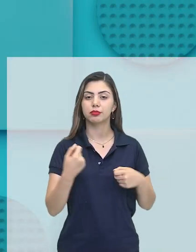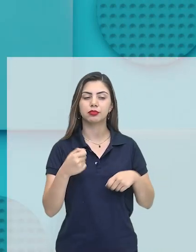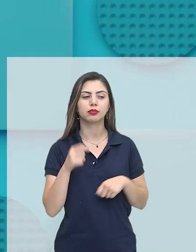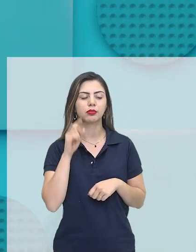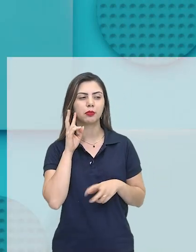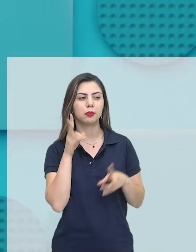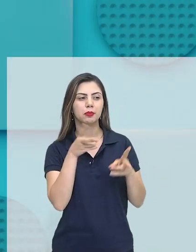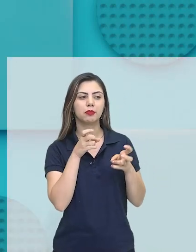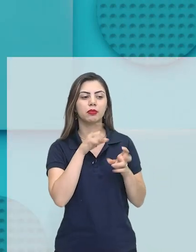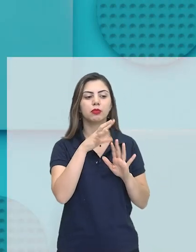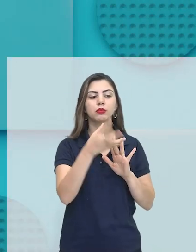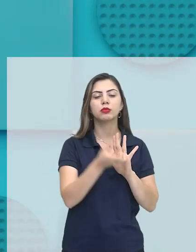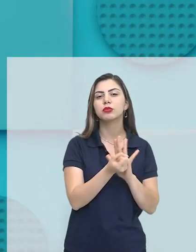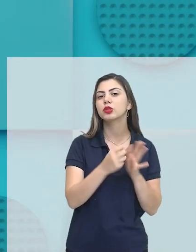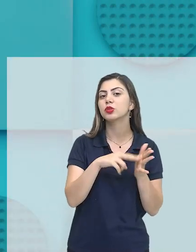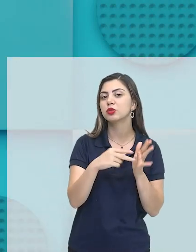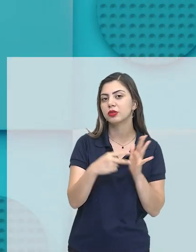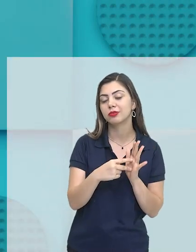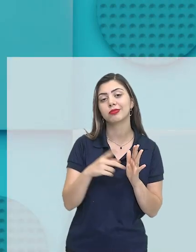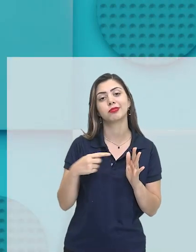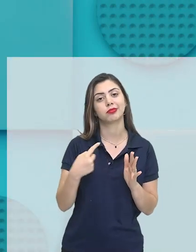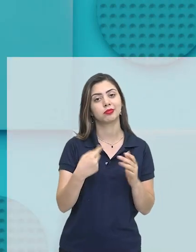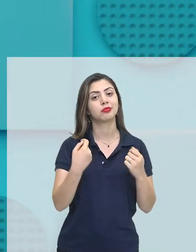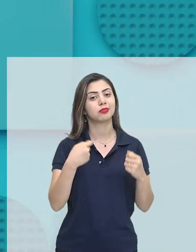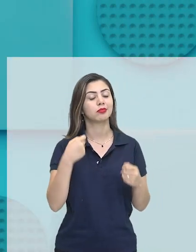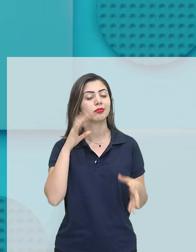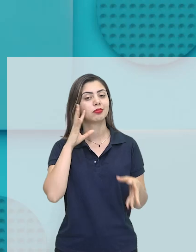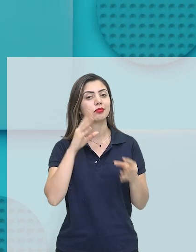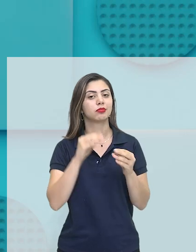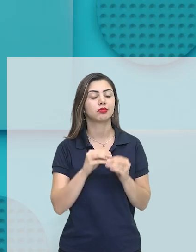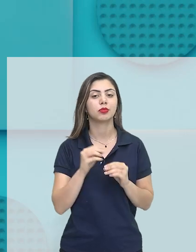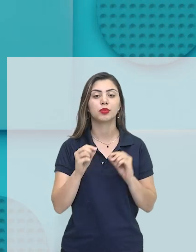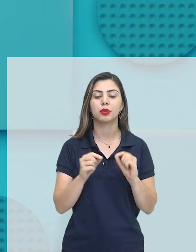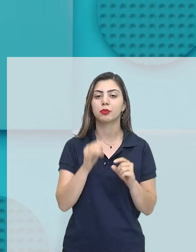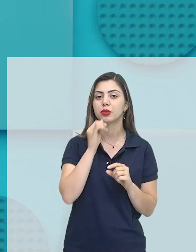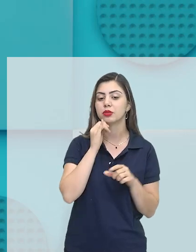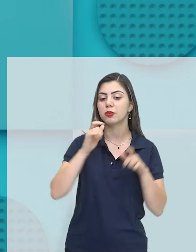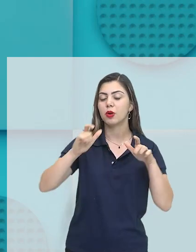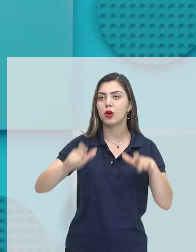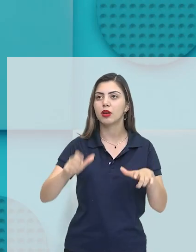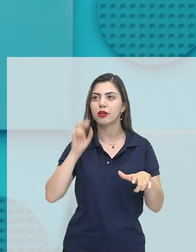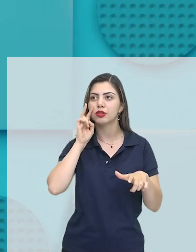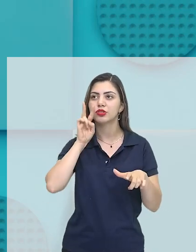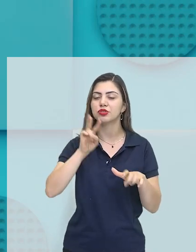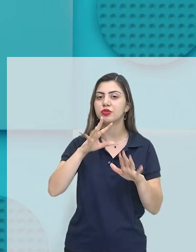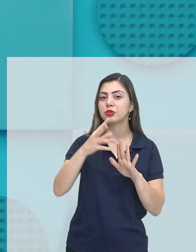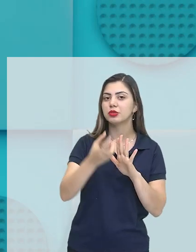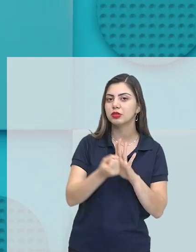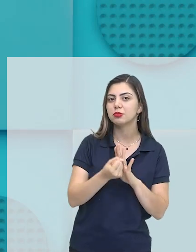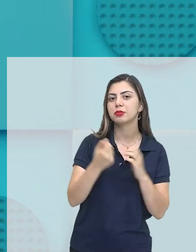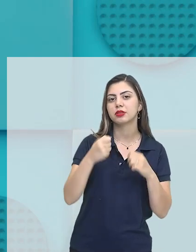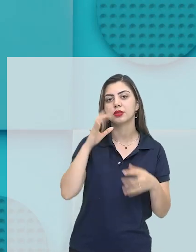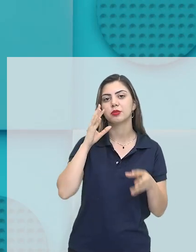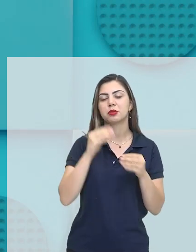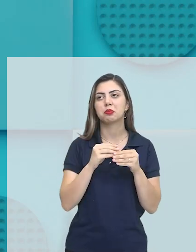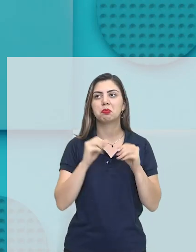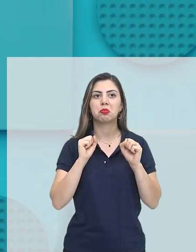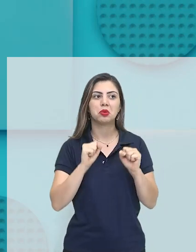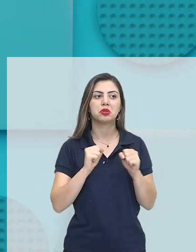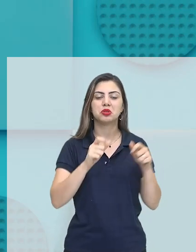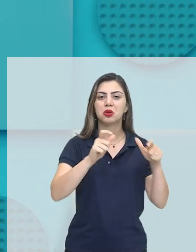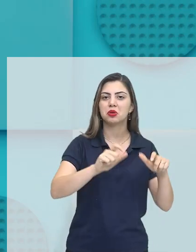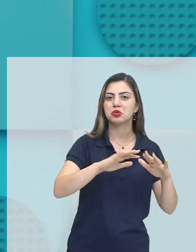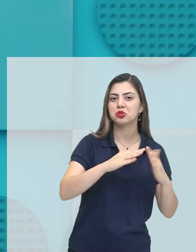está sendo colocada ali em determinado local que você está. Seja na escola, seja